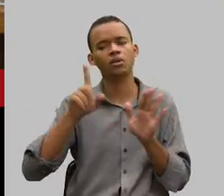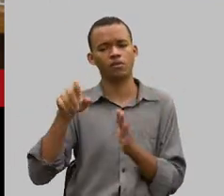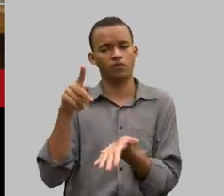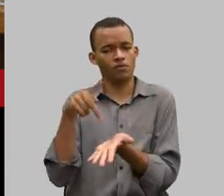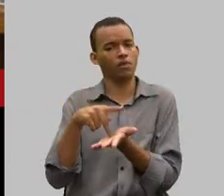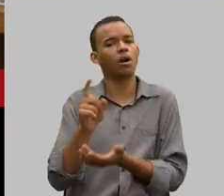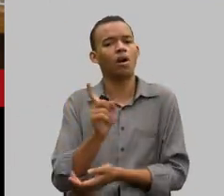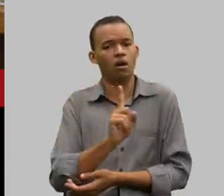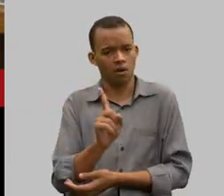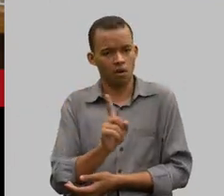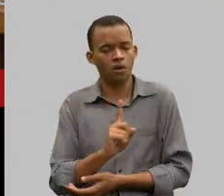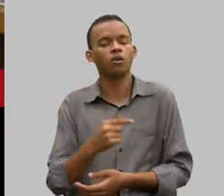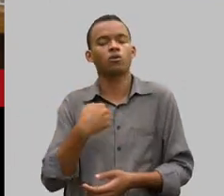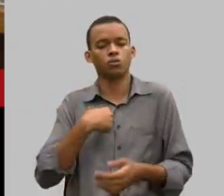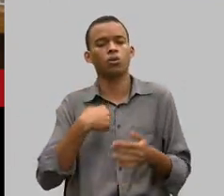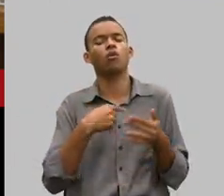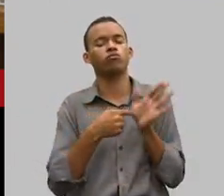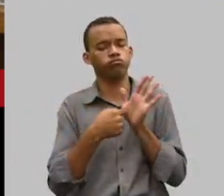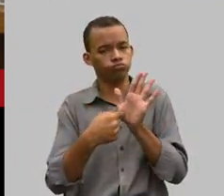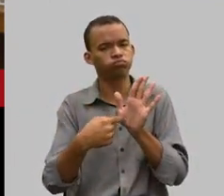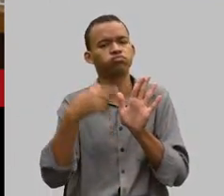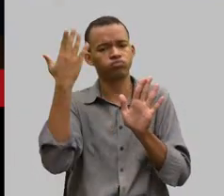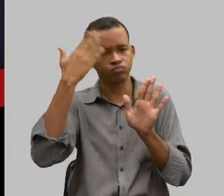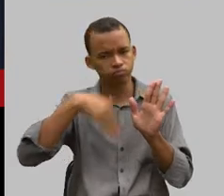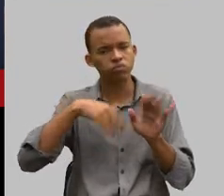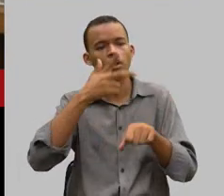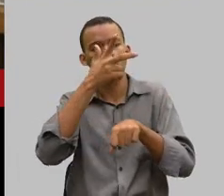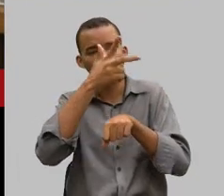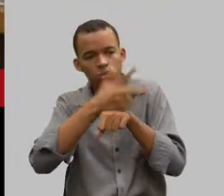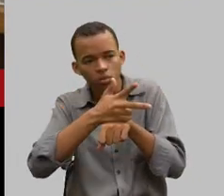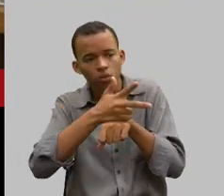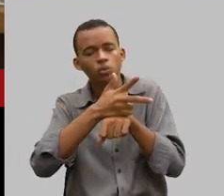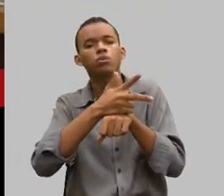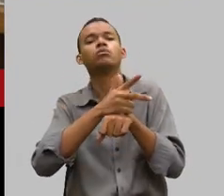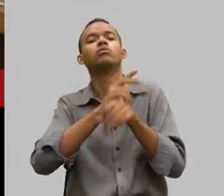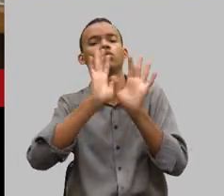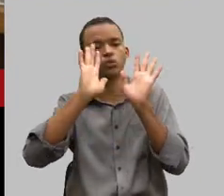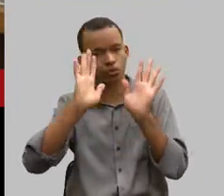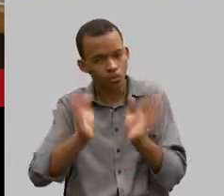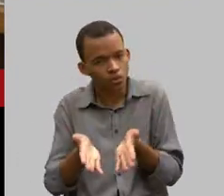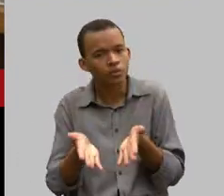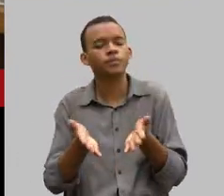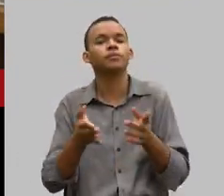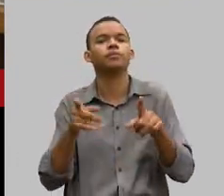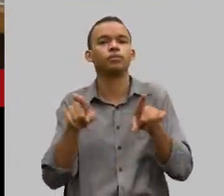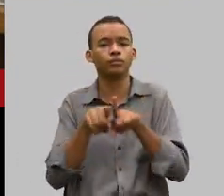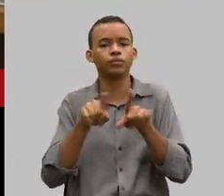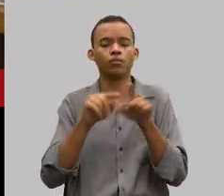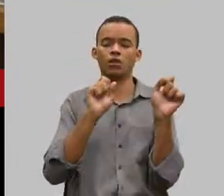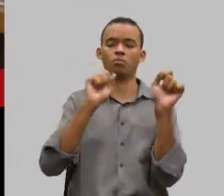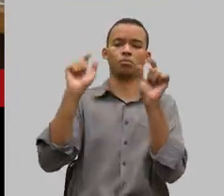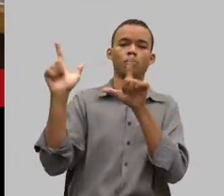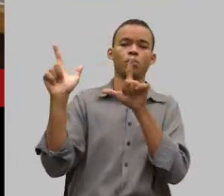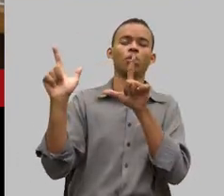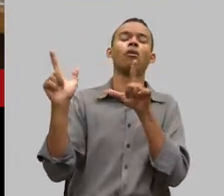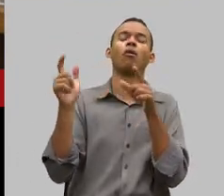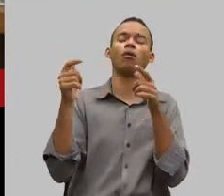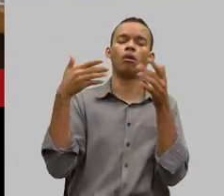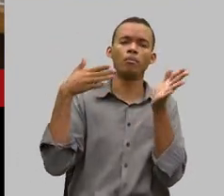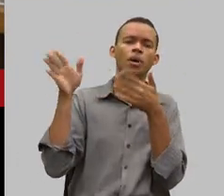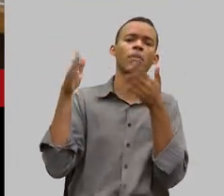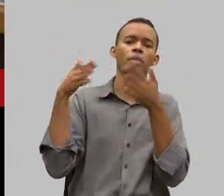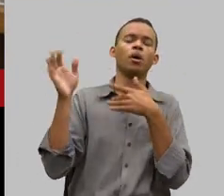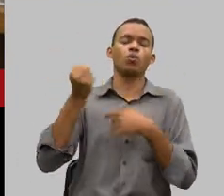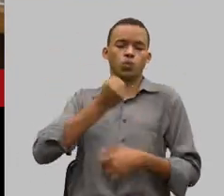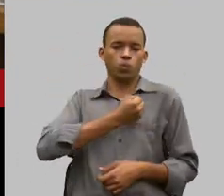prestei contas eu falei está registrado está gravado eu apresentei SL eu mostrei os números e Eu me